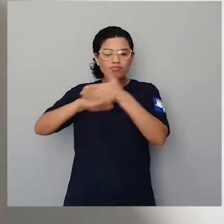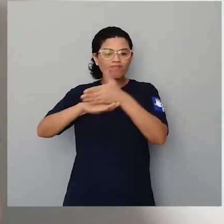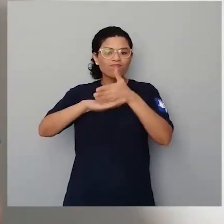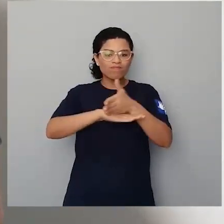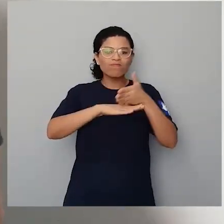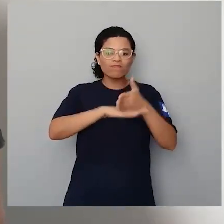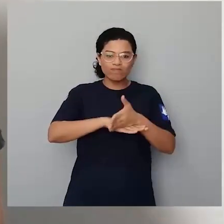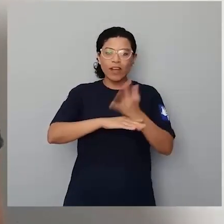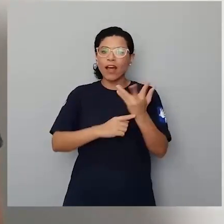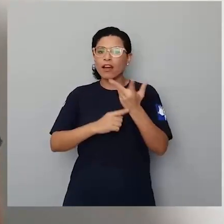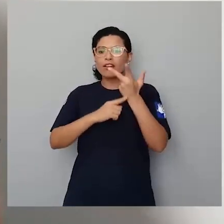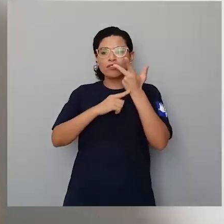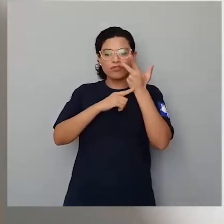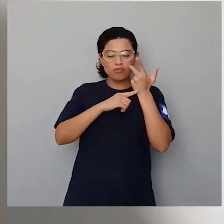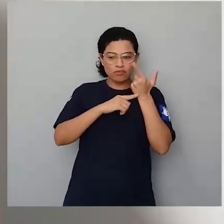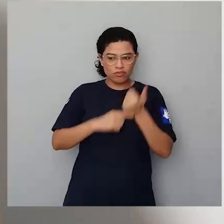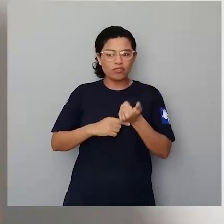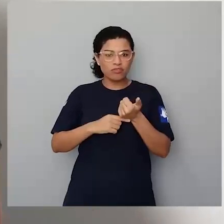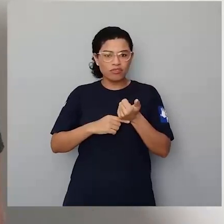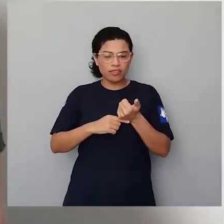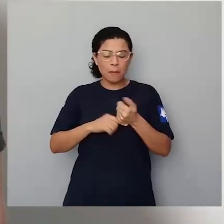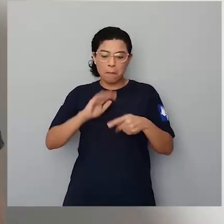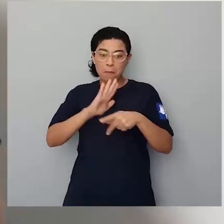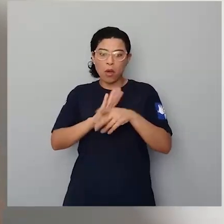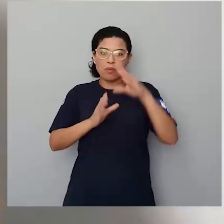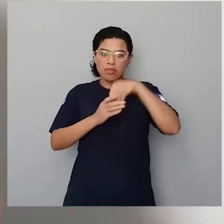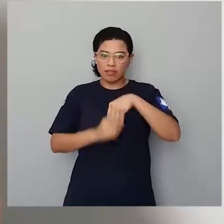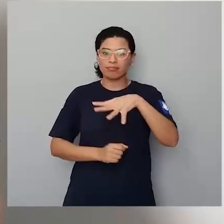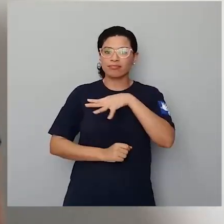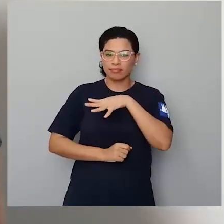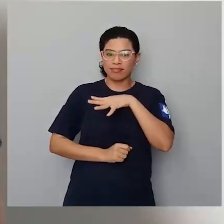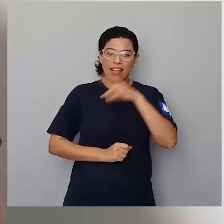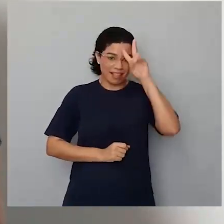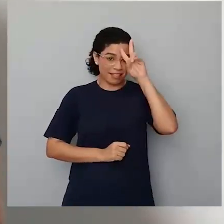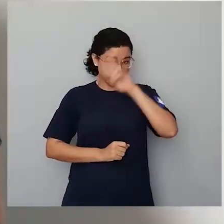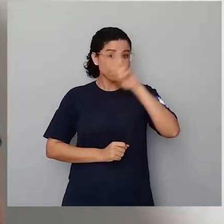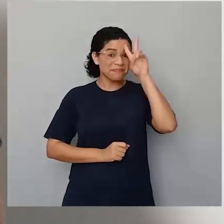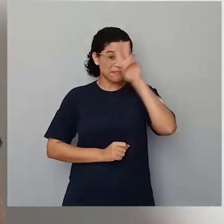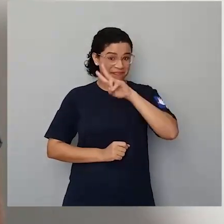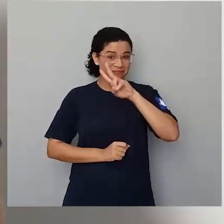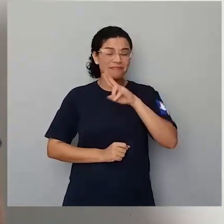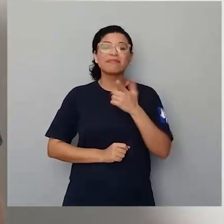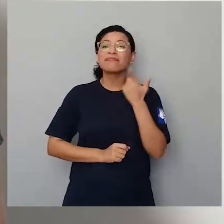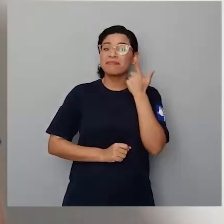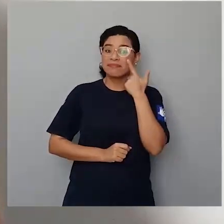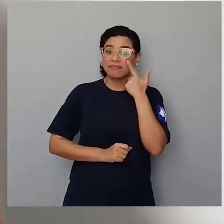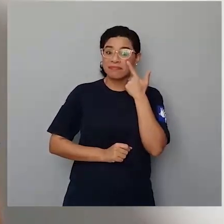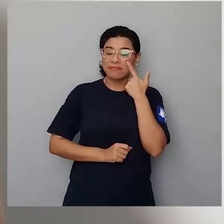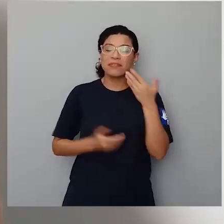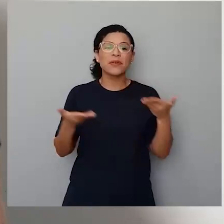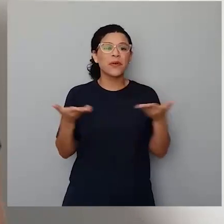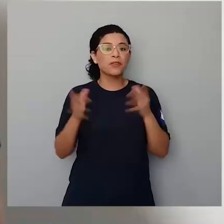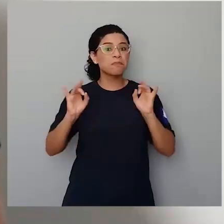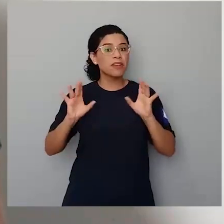ou intervenções artísticas urbanas aqui no nosso quadro. Vocês lembram? Vamos lembrar